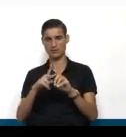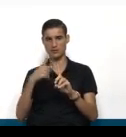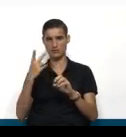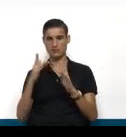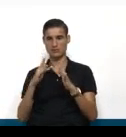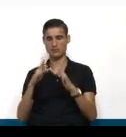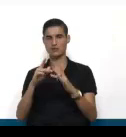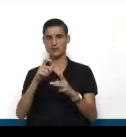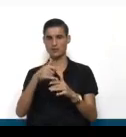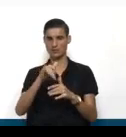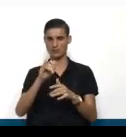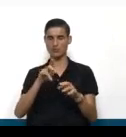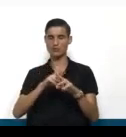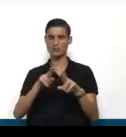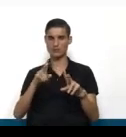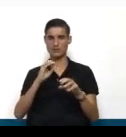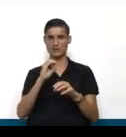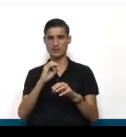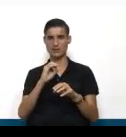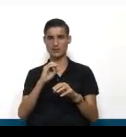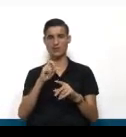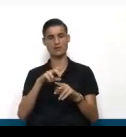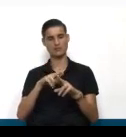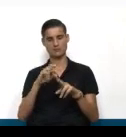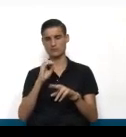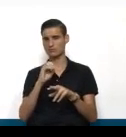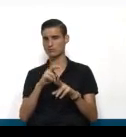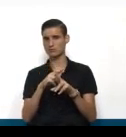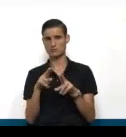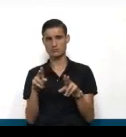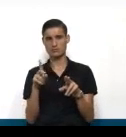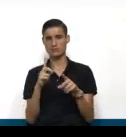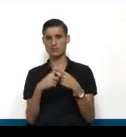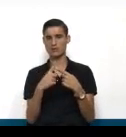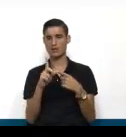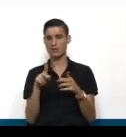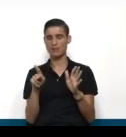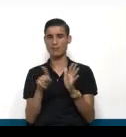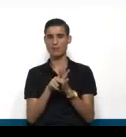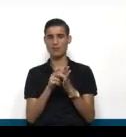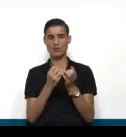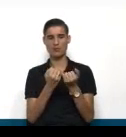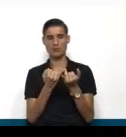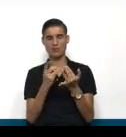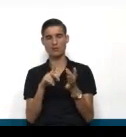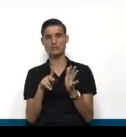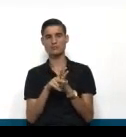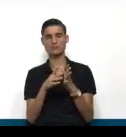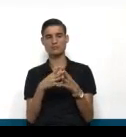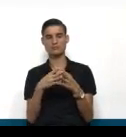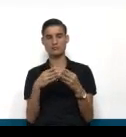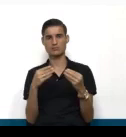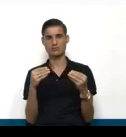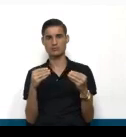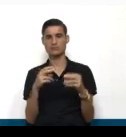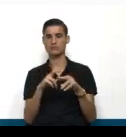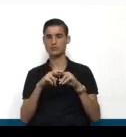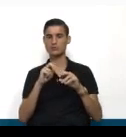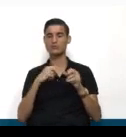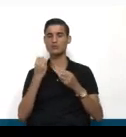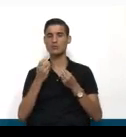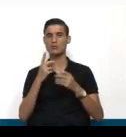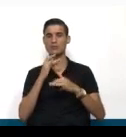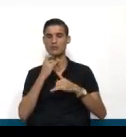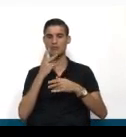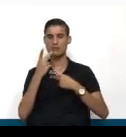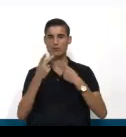em relação a y, que também dá zero, isso vai dar zero. Quer dizer que a própria função já é solução. Então, o que eu posso